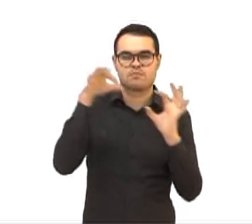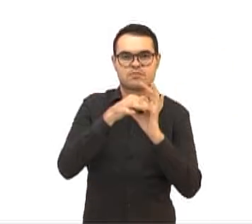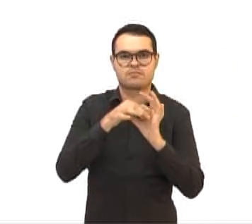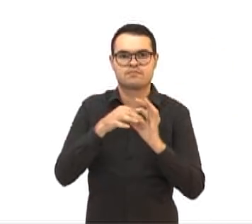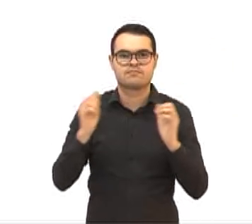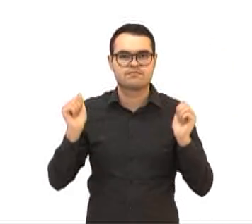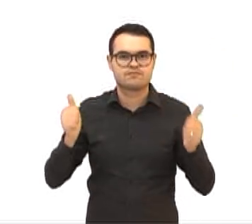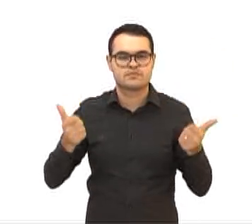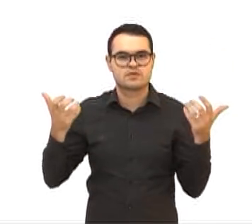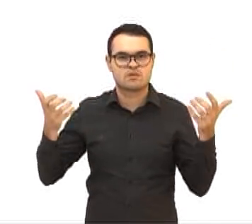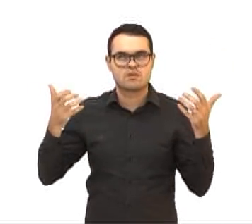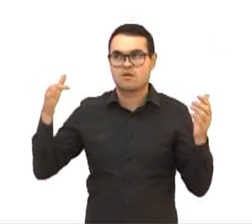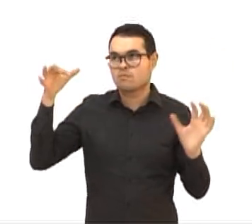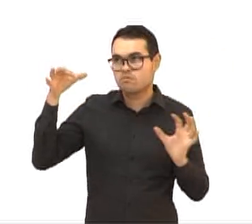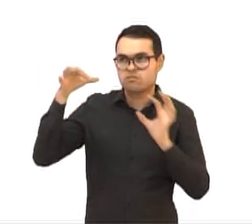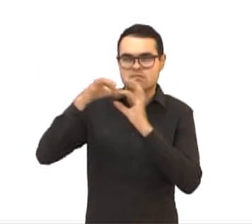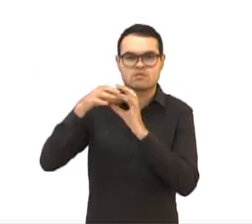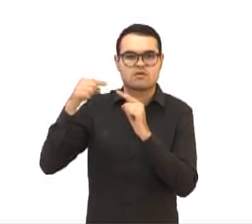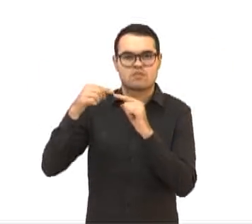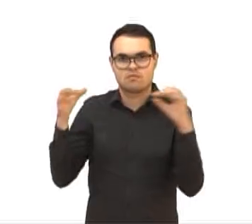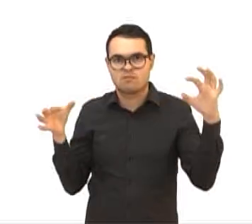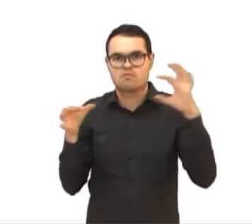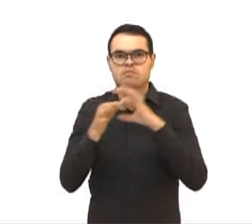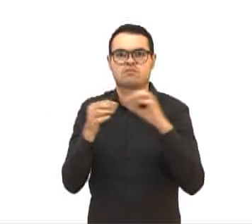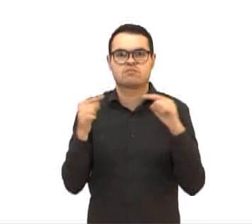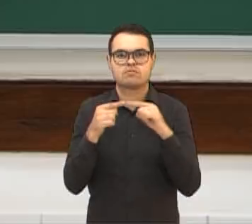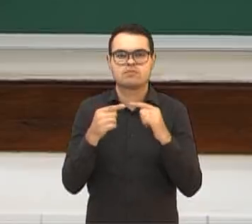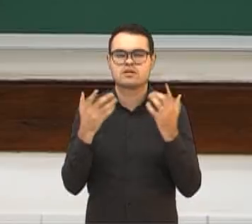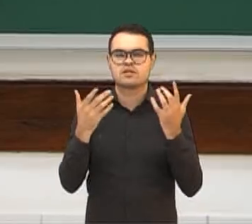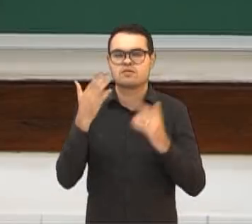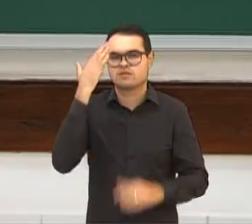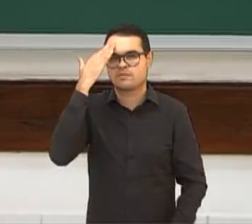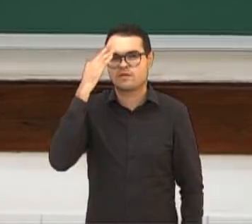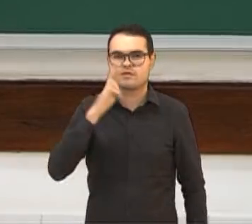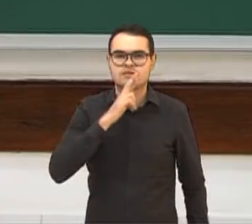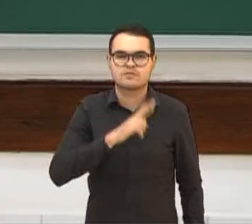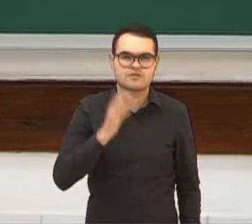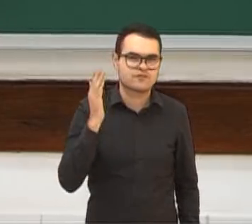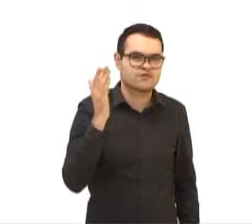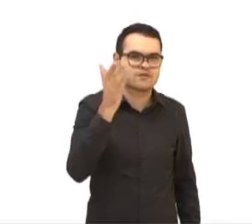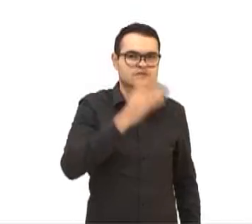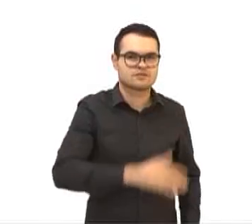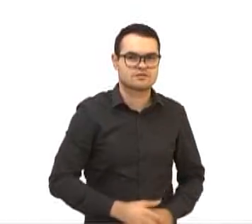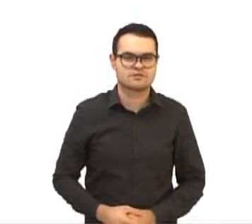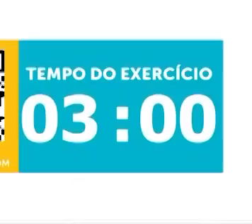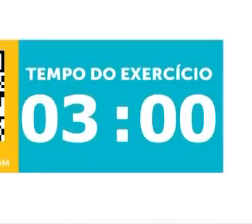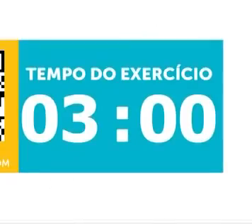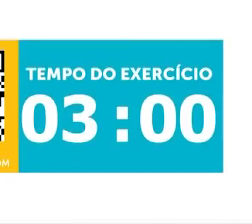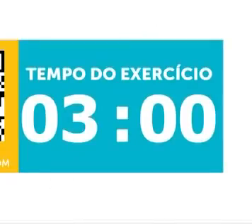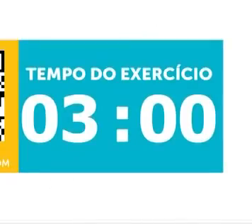quero ligar aí os termos com as definições, quero saber a resposta de vocês.